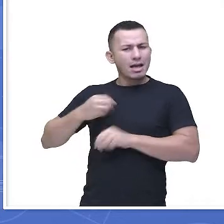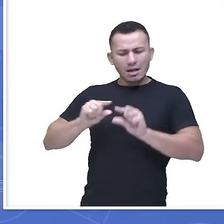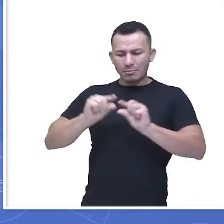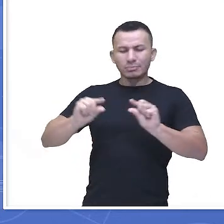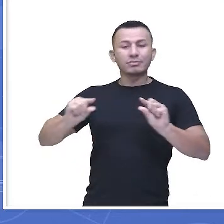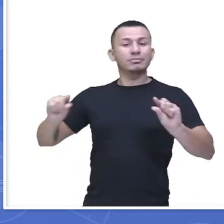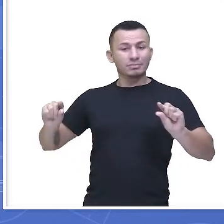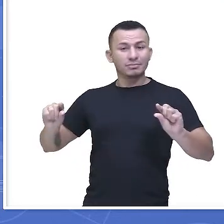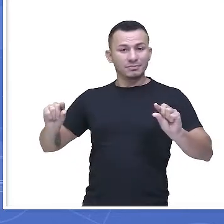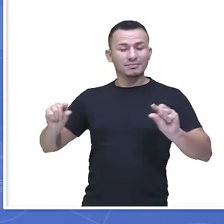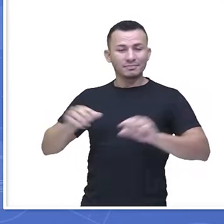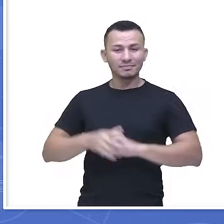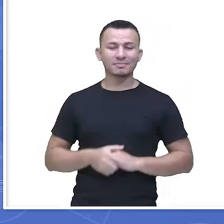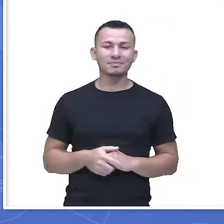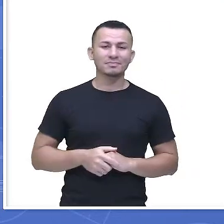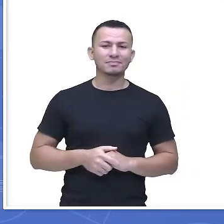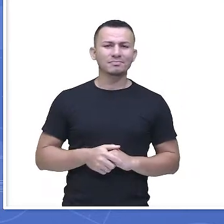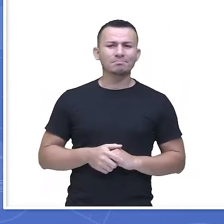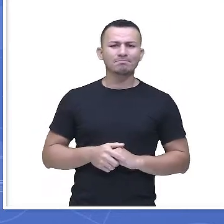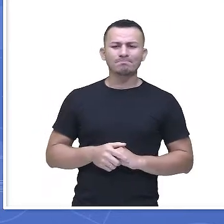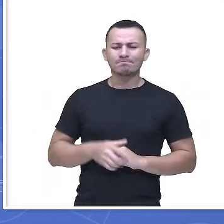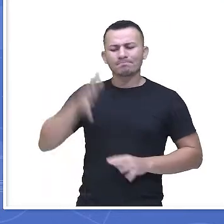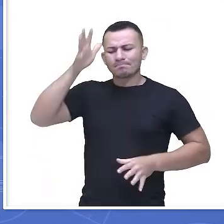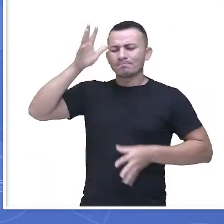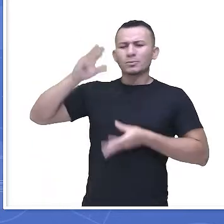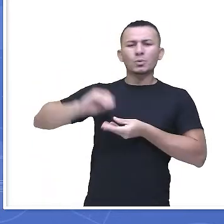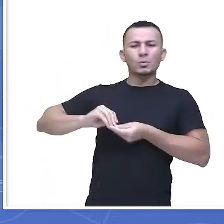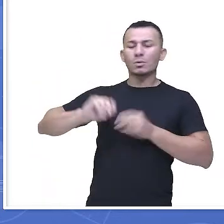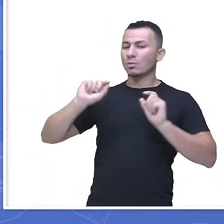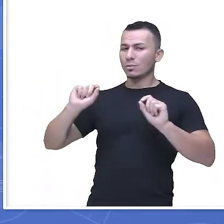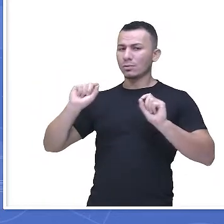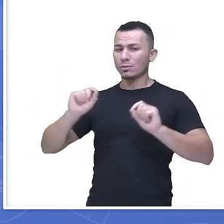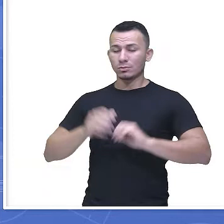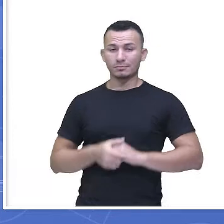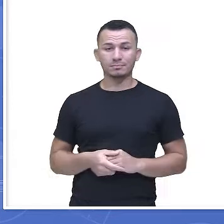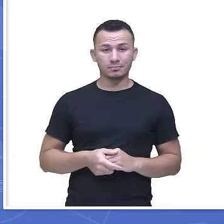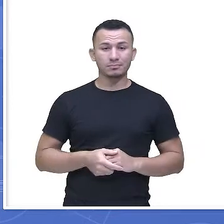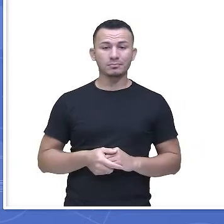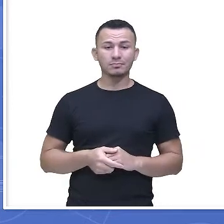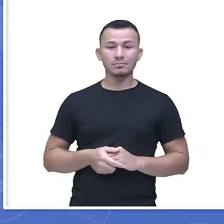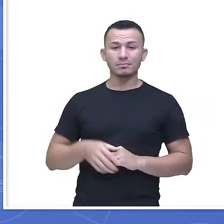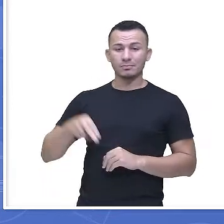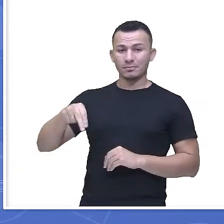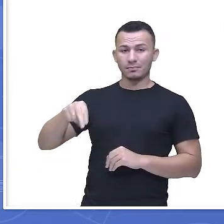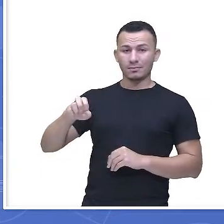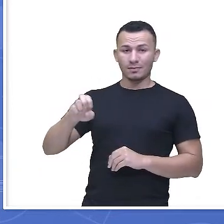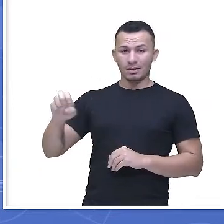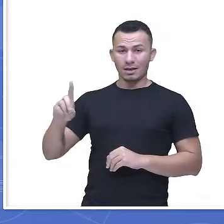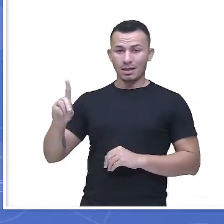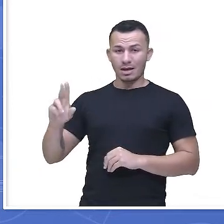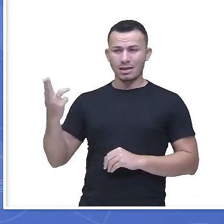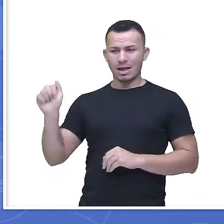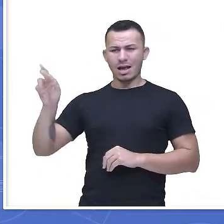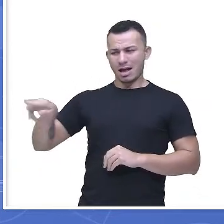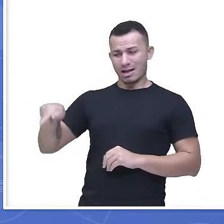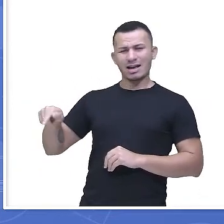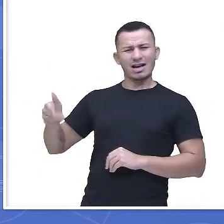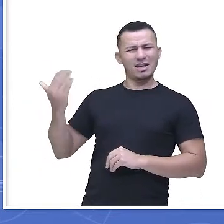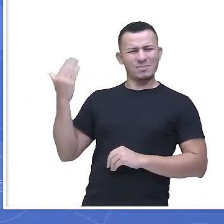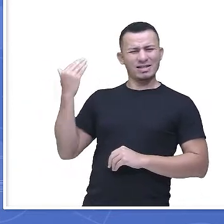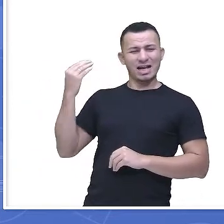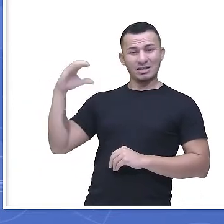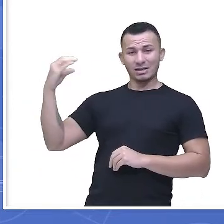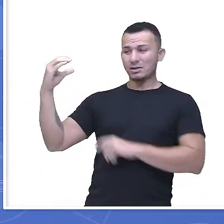micro-organismos. E ele chegou à seguinte conclusão. Needham, que é aquele cientista anterior, não